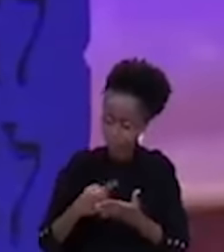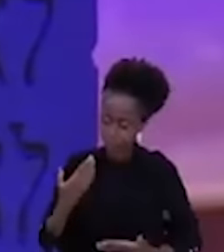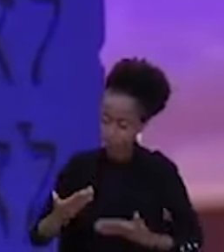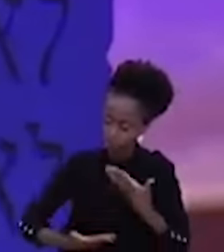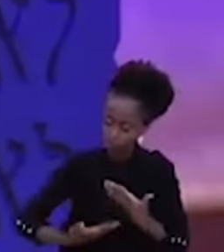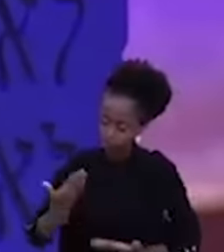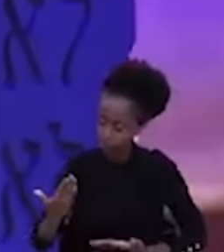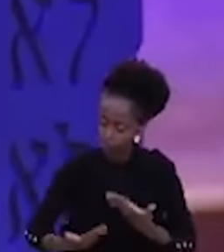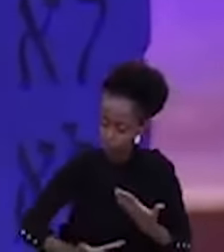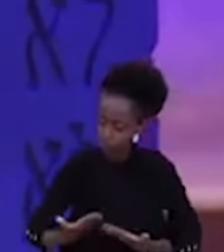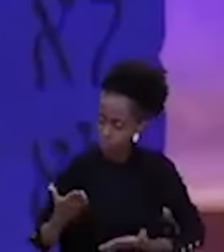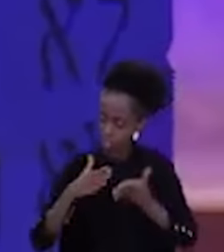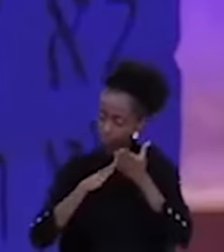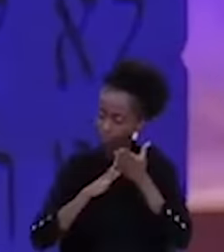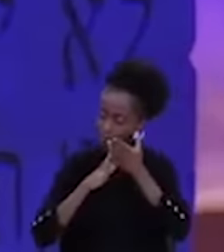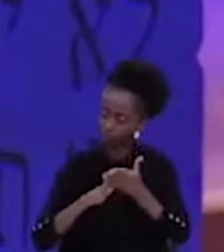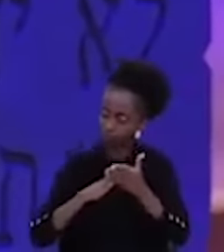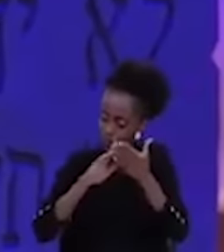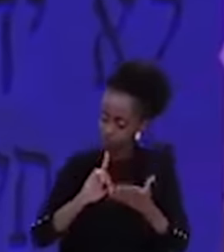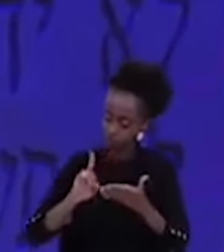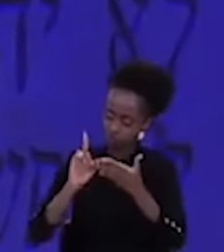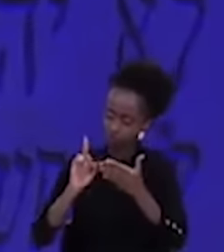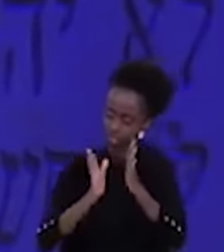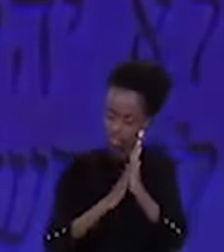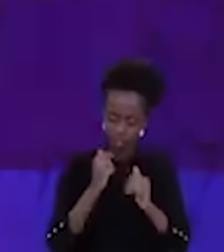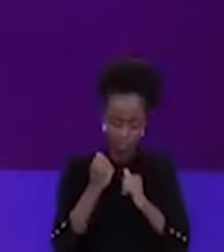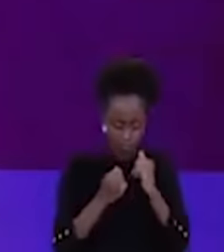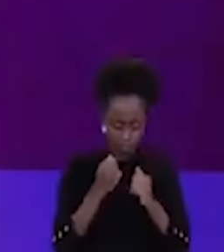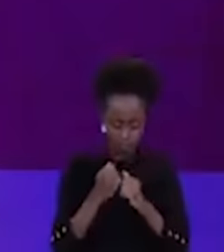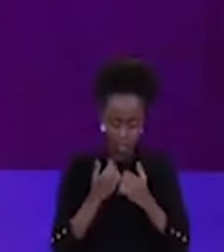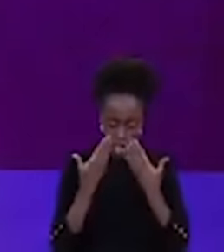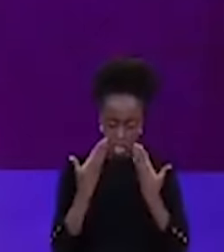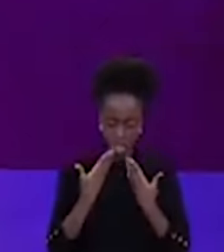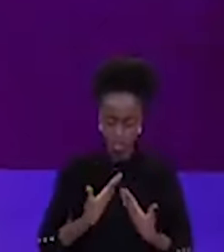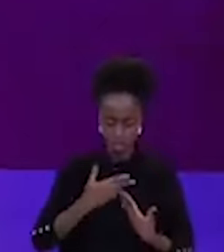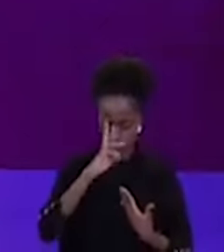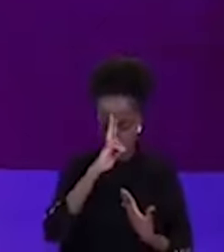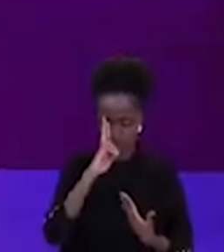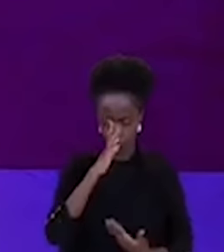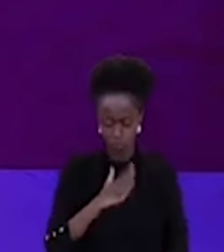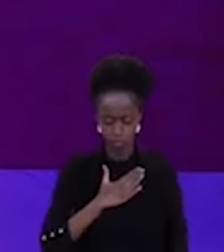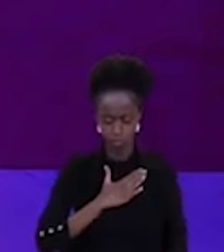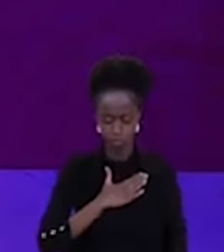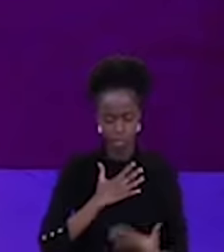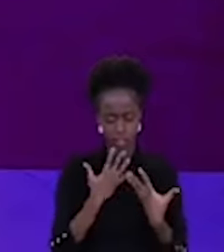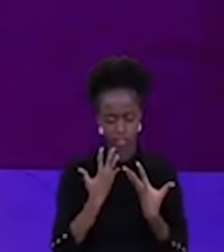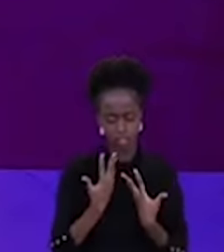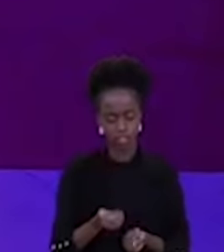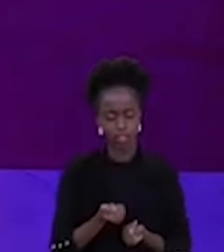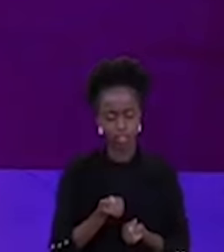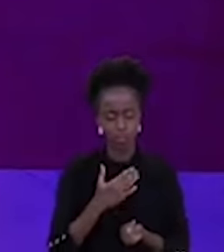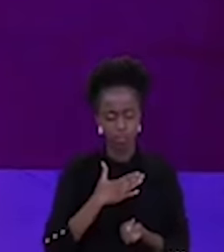servir, de ser fiel a ti. Aleluia, eis-me aqui, meu Senhor. Receba, ó Deus,